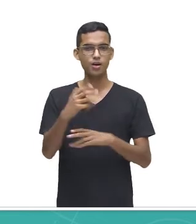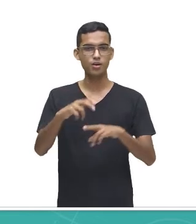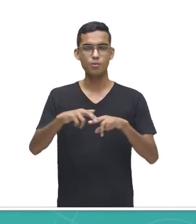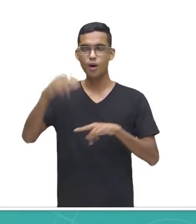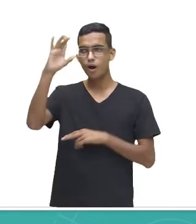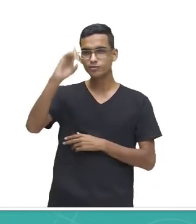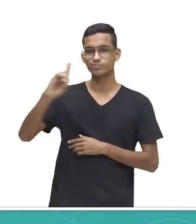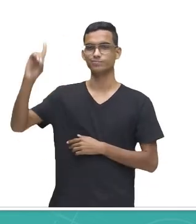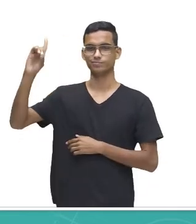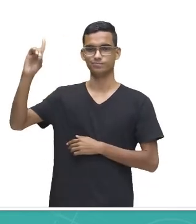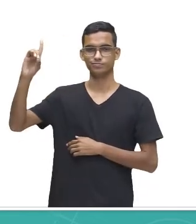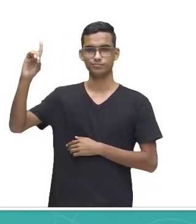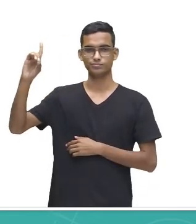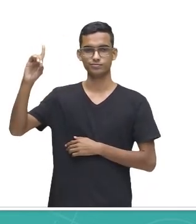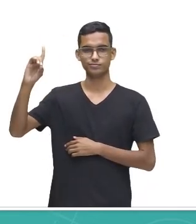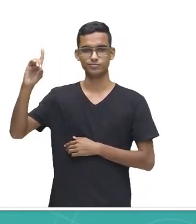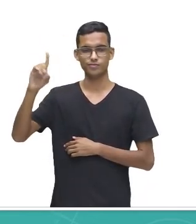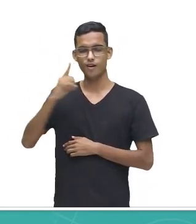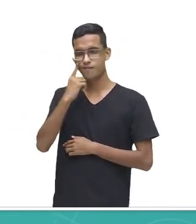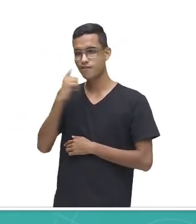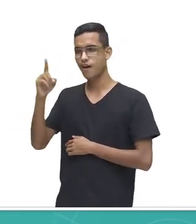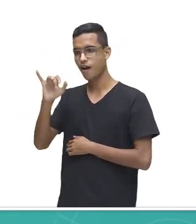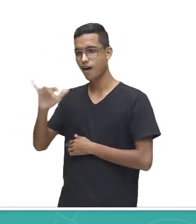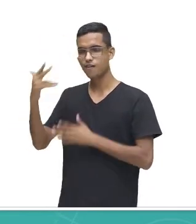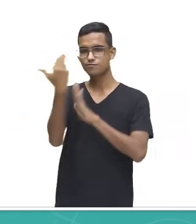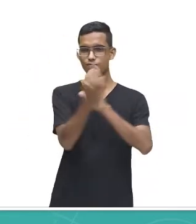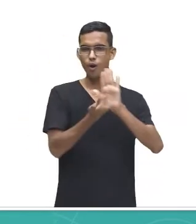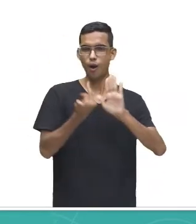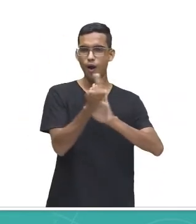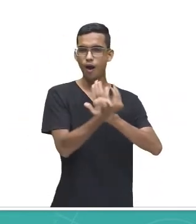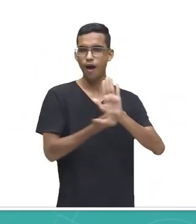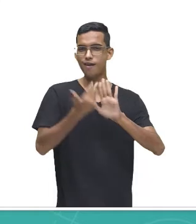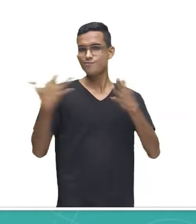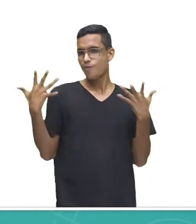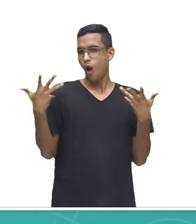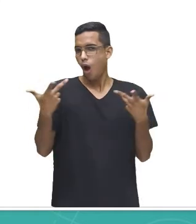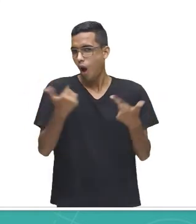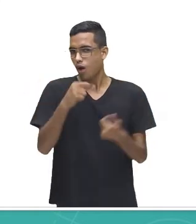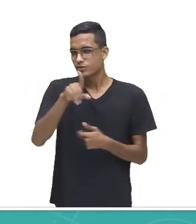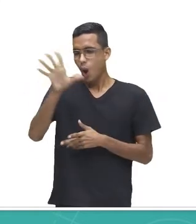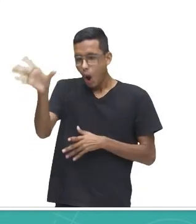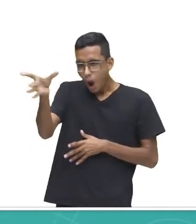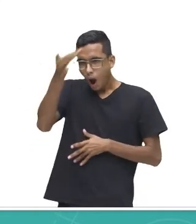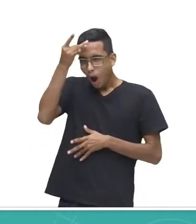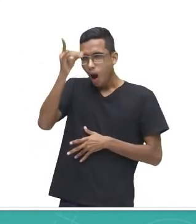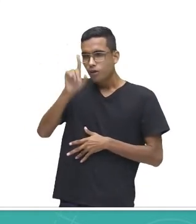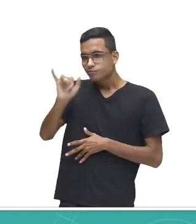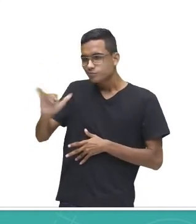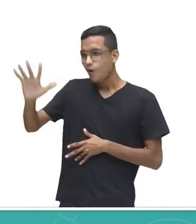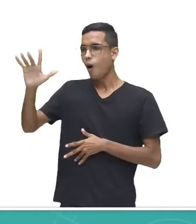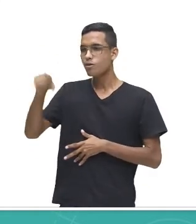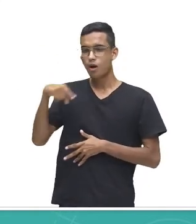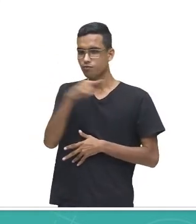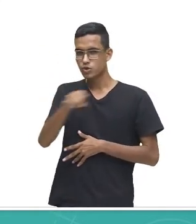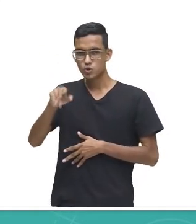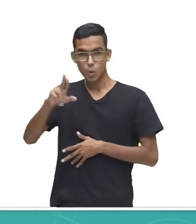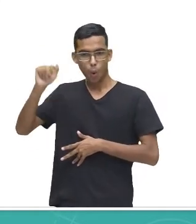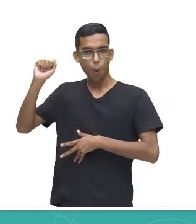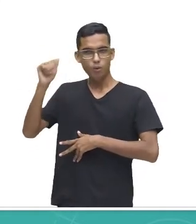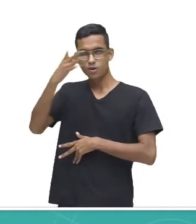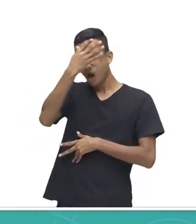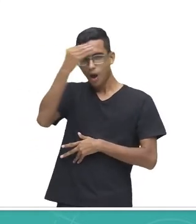pessoal? Olhem que obra maravilhosa esta. Fiquem com esta obra guardada para nunca mais esquecer porque nós